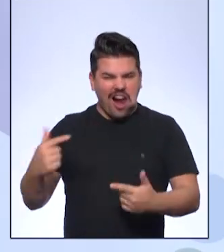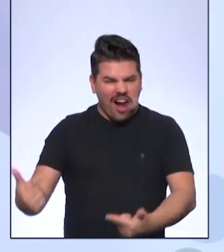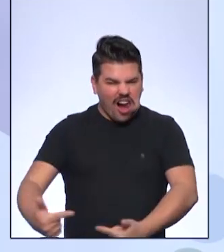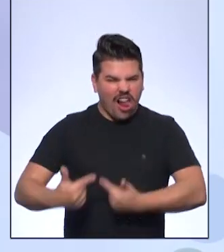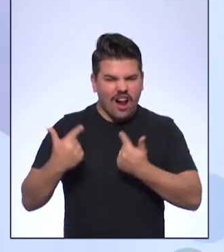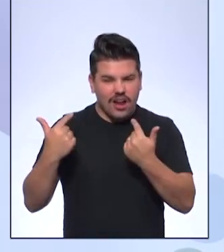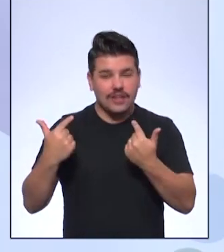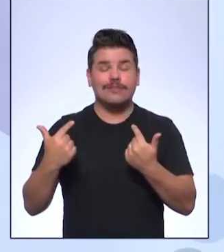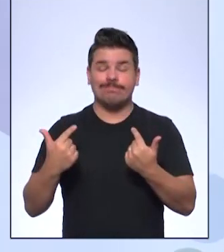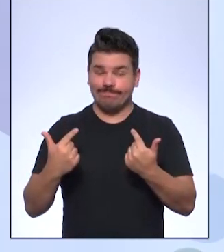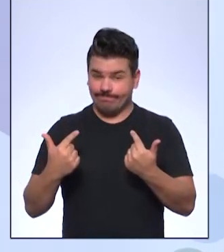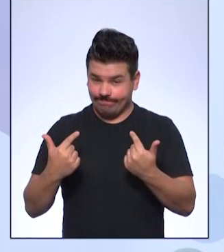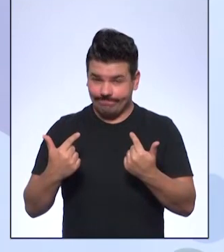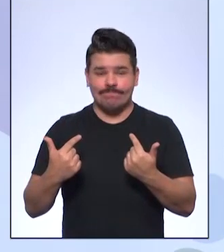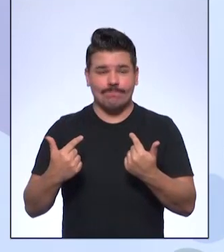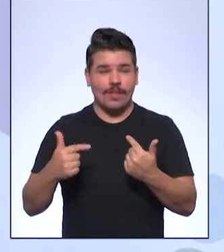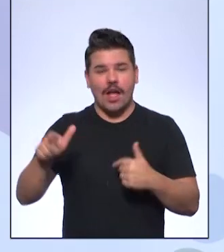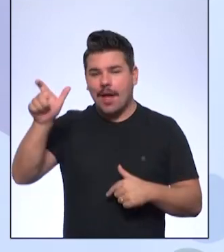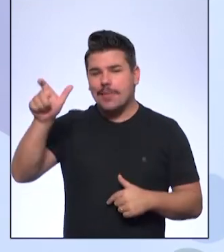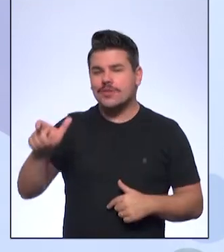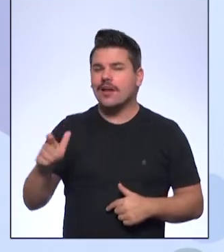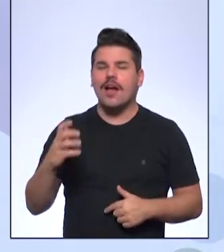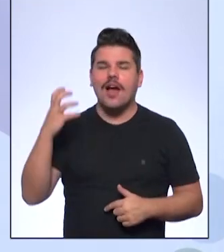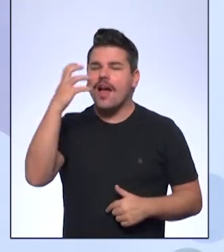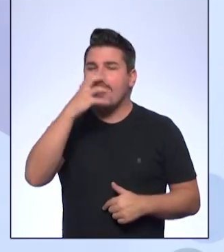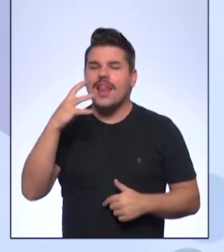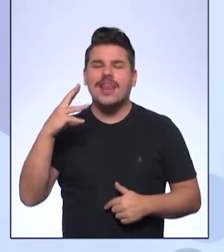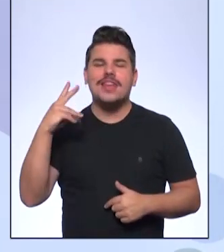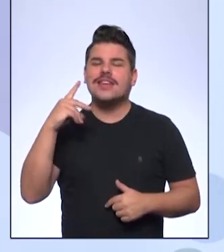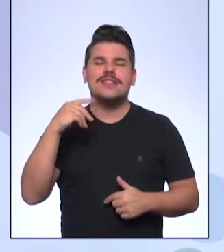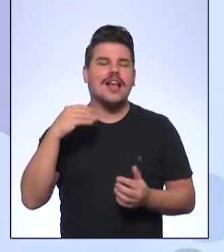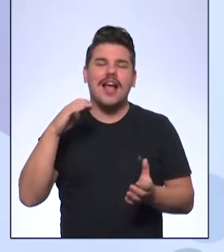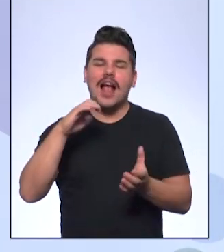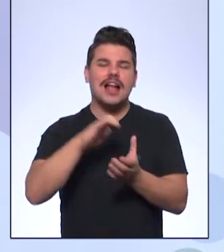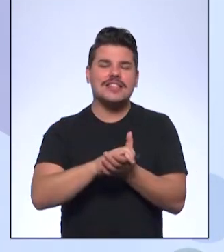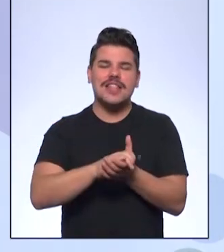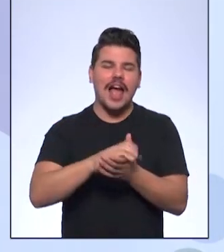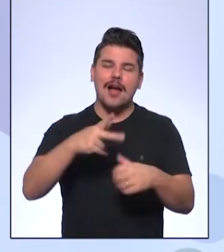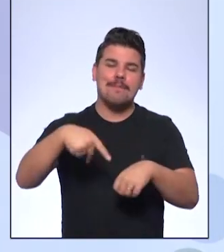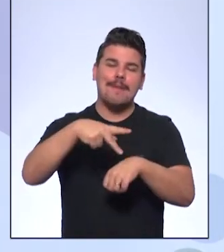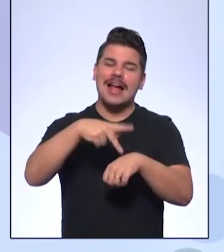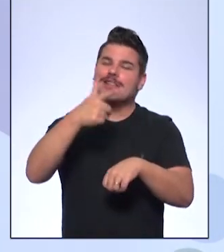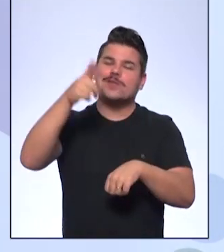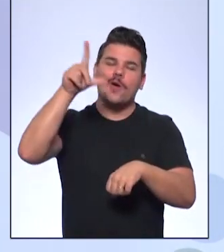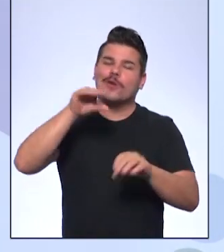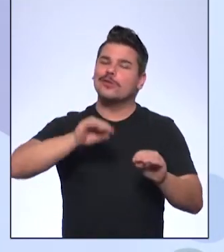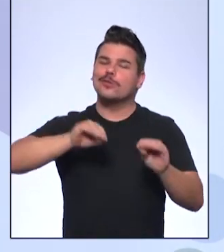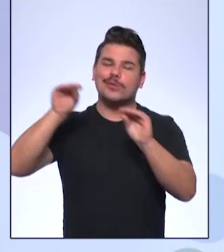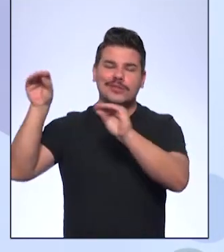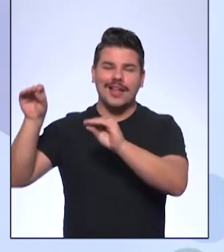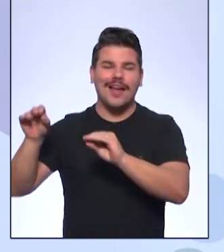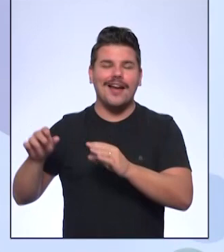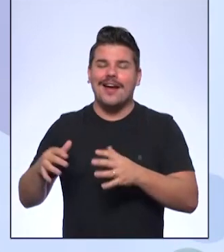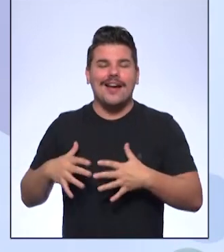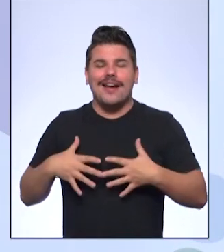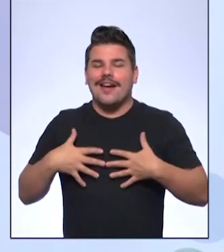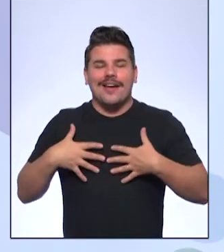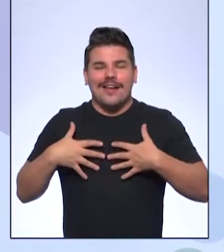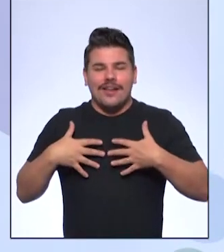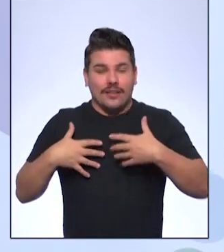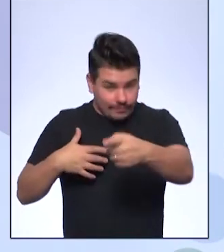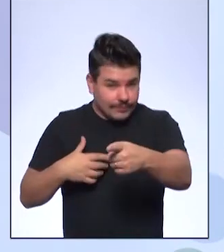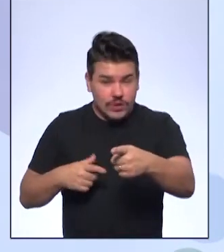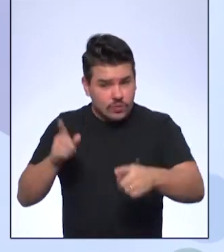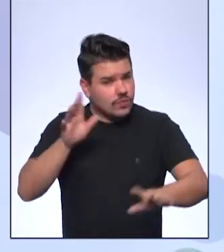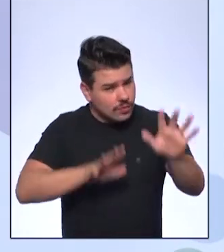invasivas, né? Ou aquele príncipe que quer casar com você e te levar para outro país, né? Então, assim, são coisas que a gente tem que começar a tomar